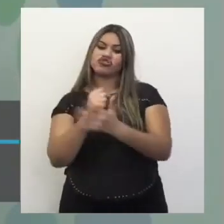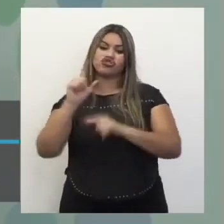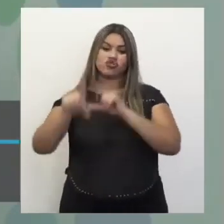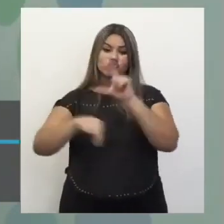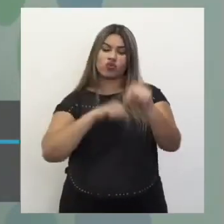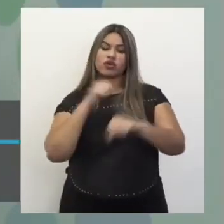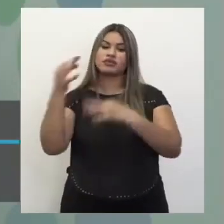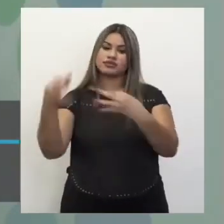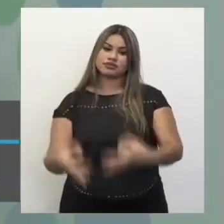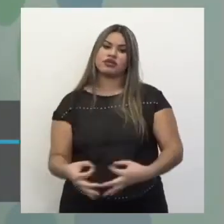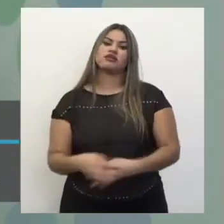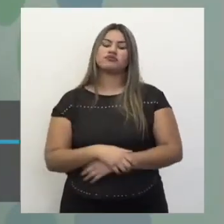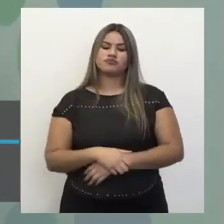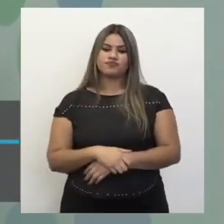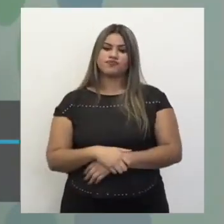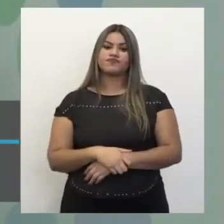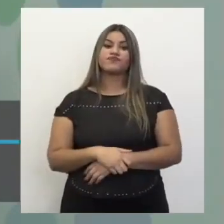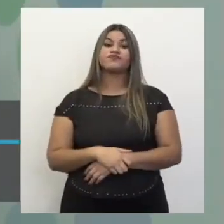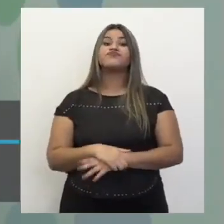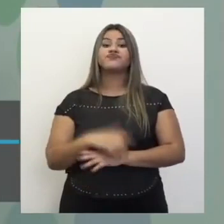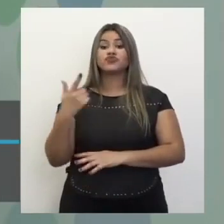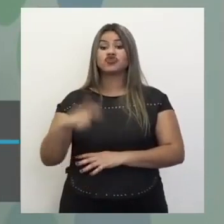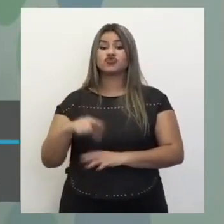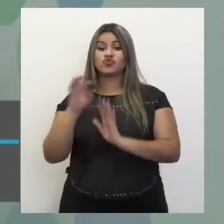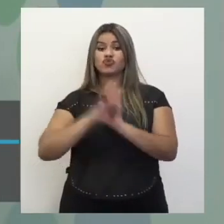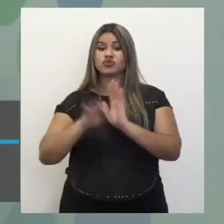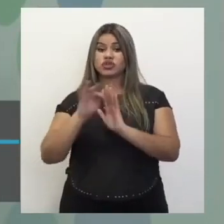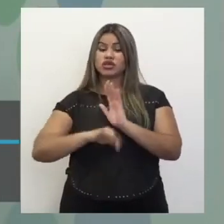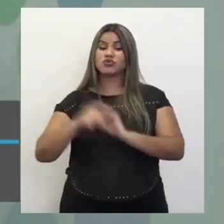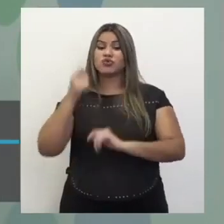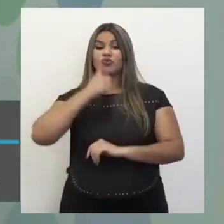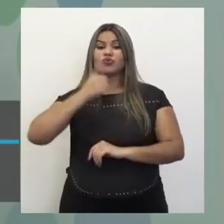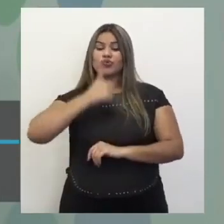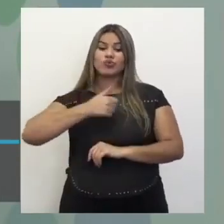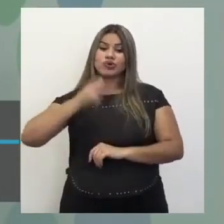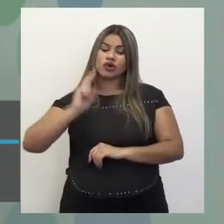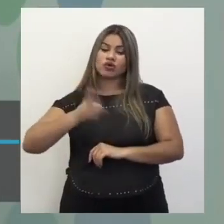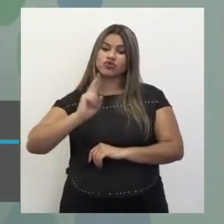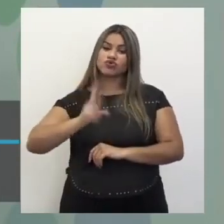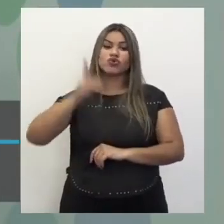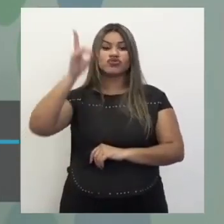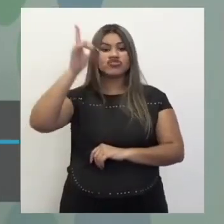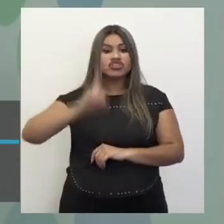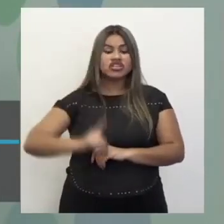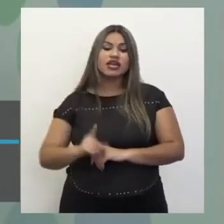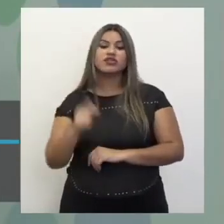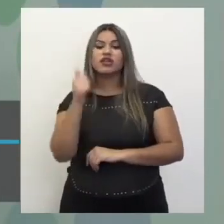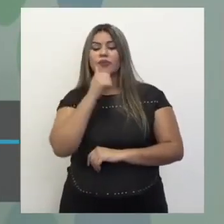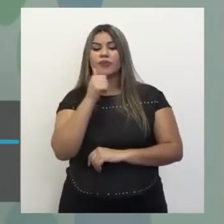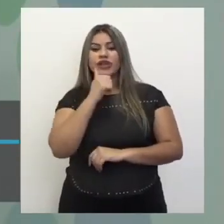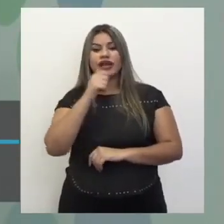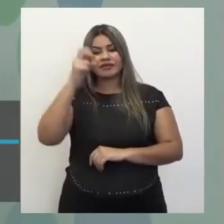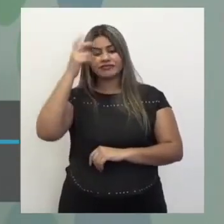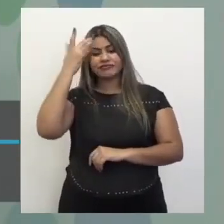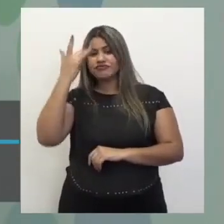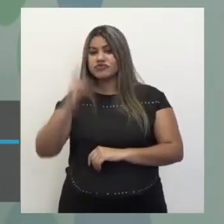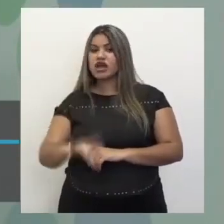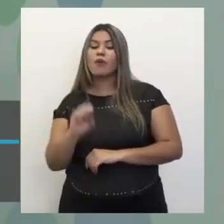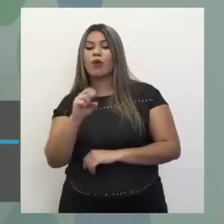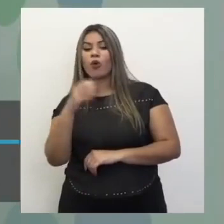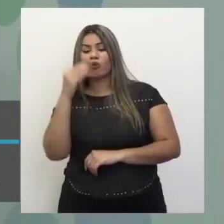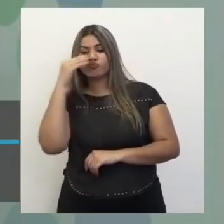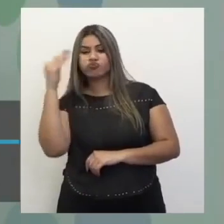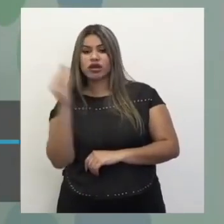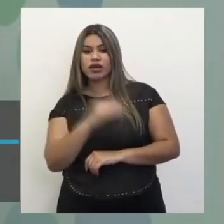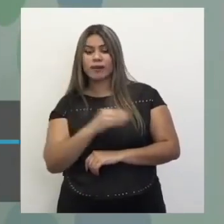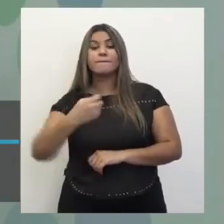escolhas. E aí a Olímpia ela continua dizendo, olha, o direito da mulher ele é ignorado ou menosprezado, então a gente precisa